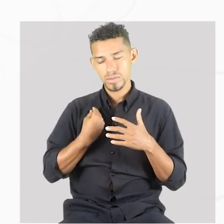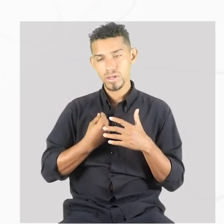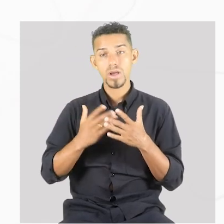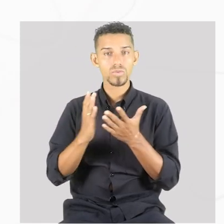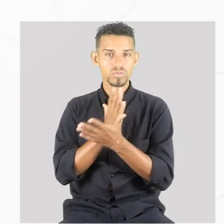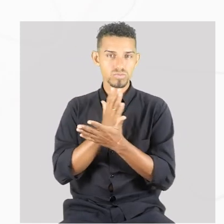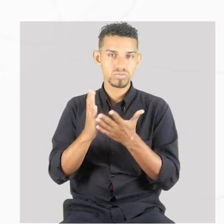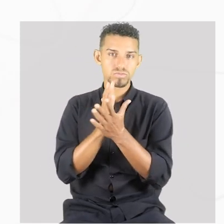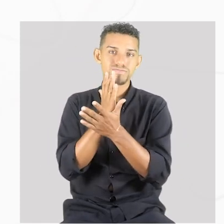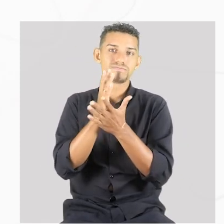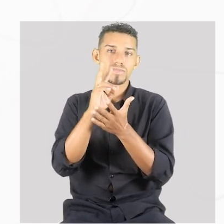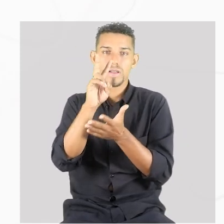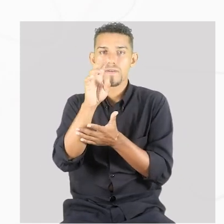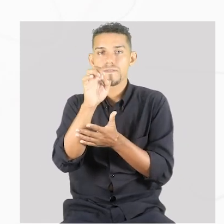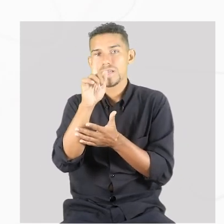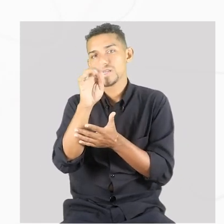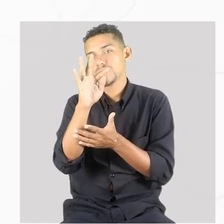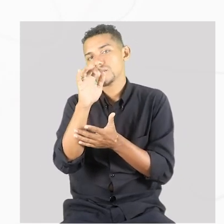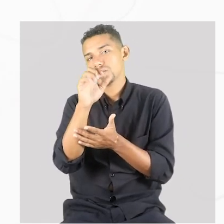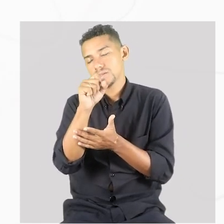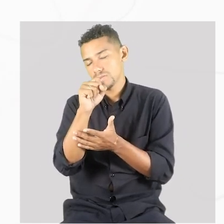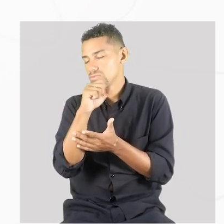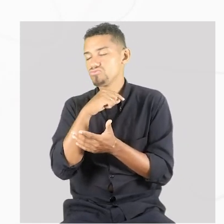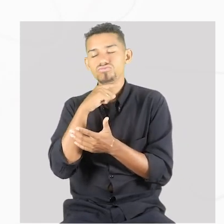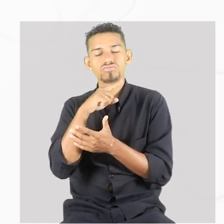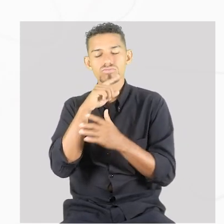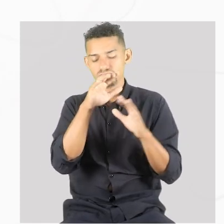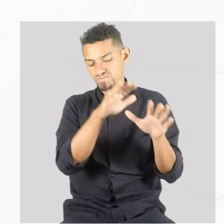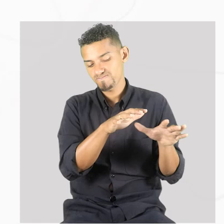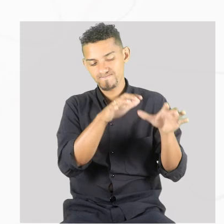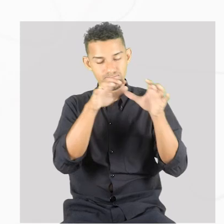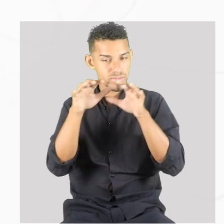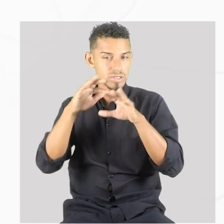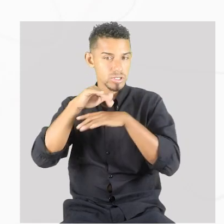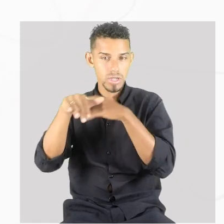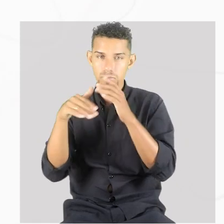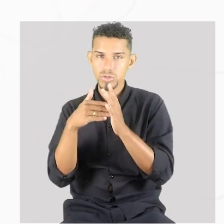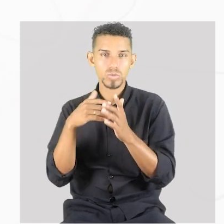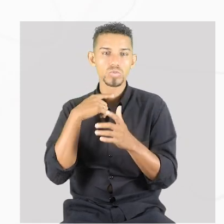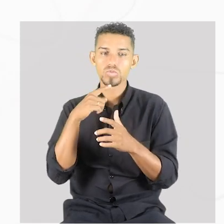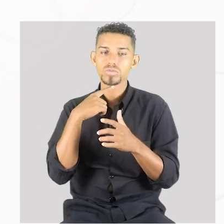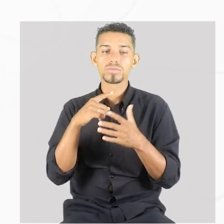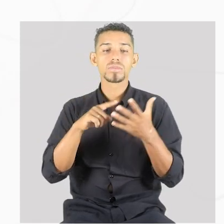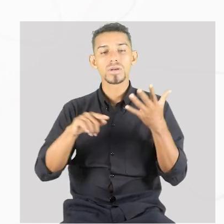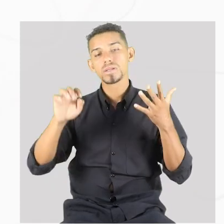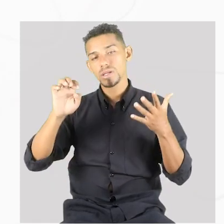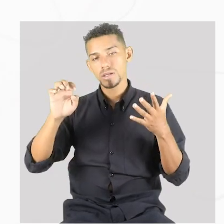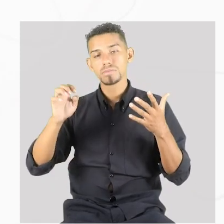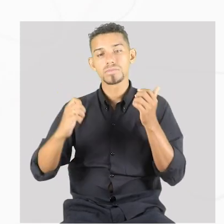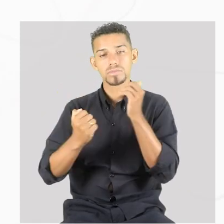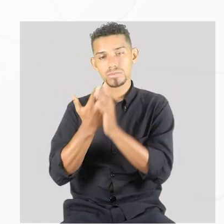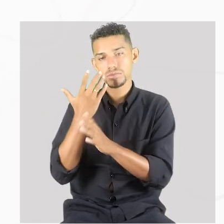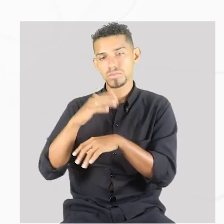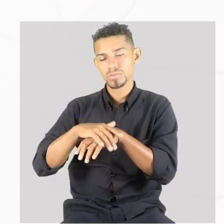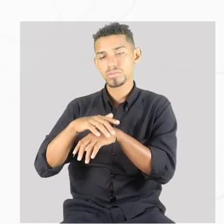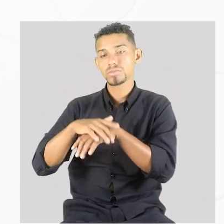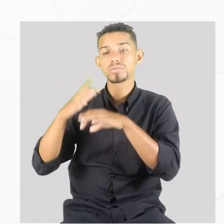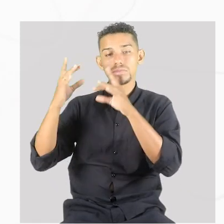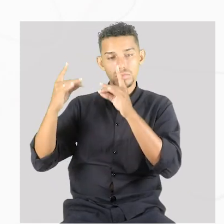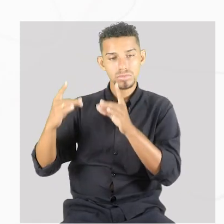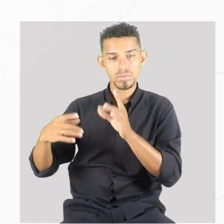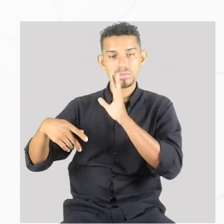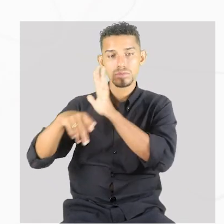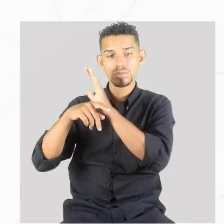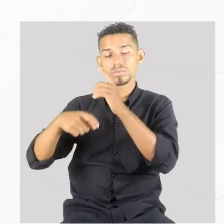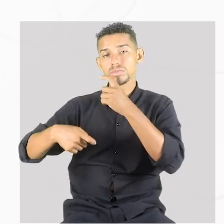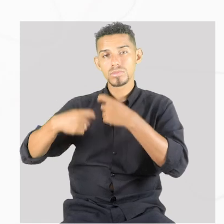alguns movimentos vegetais, né, elas não têm essa capacidade aí total, né? Letra E, reproduzem-se exclusivamente por meio